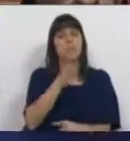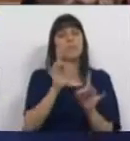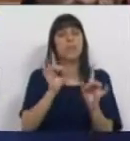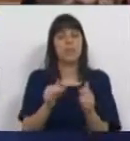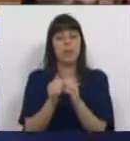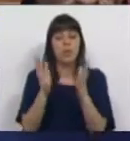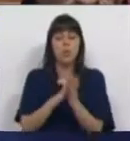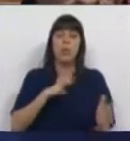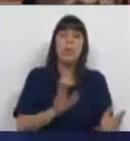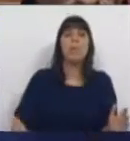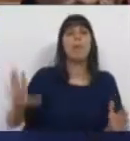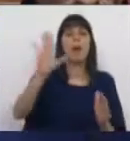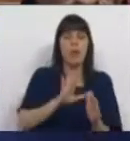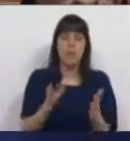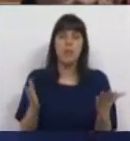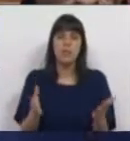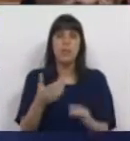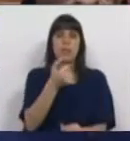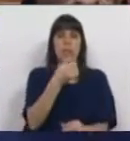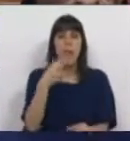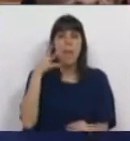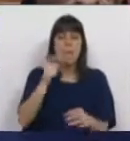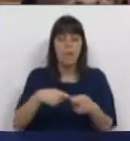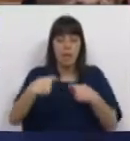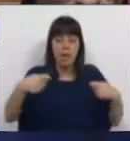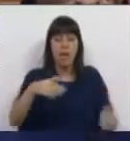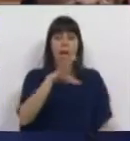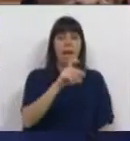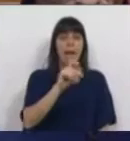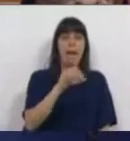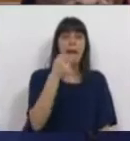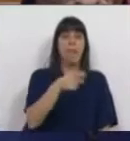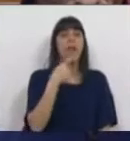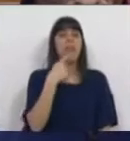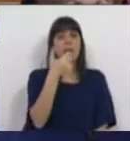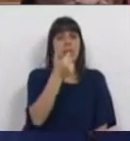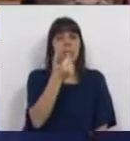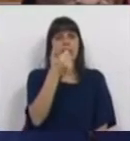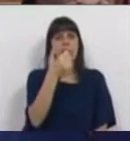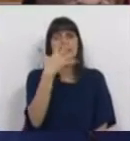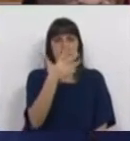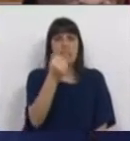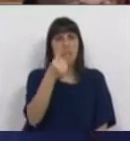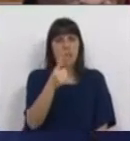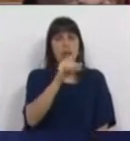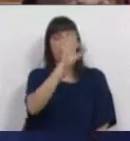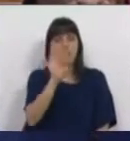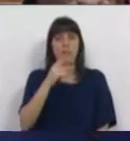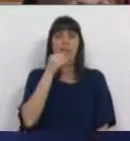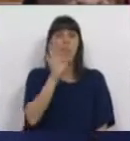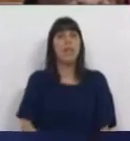que em todo o país são 500 mil hectares, o que corresponde a cerca de 5,5% do território